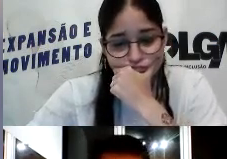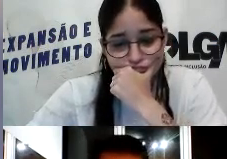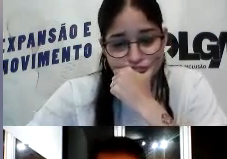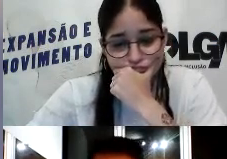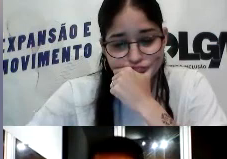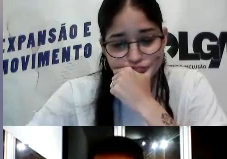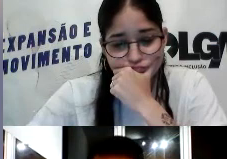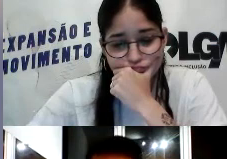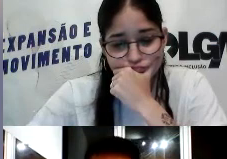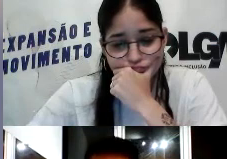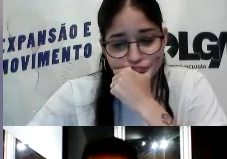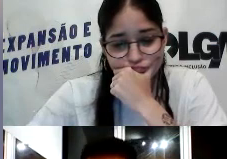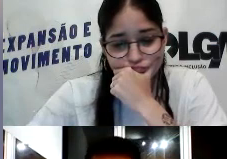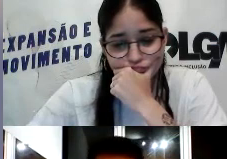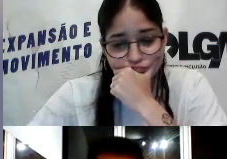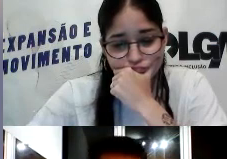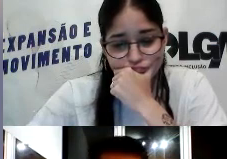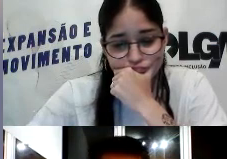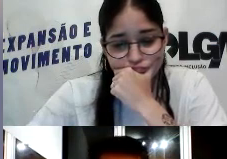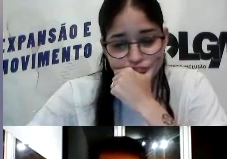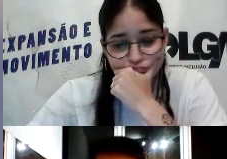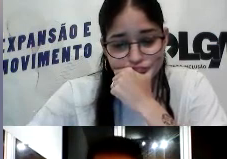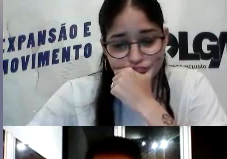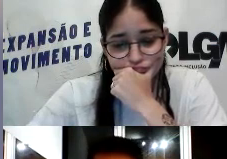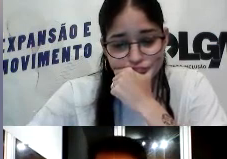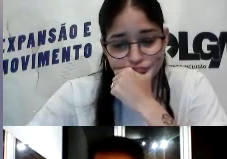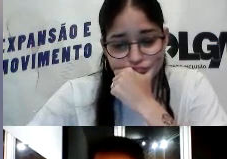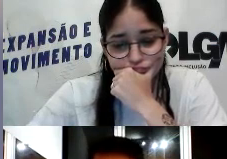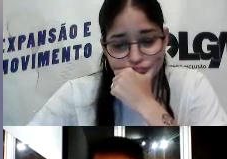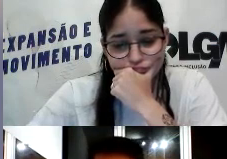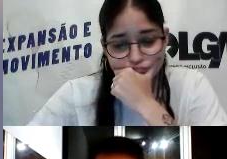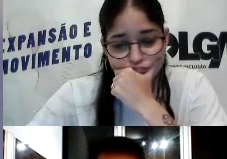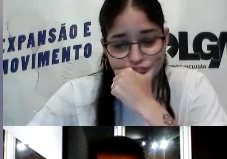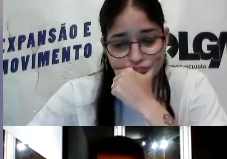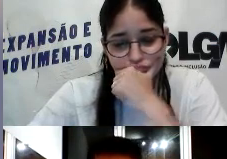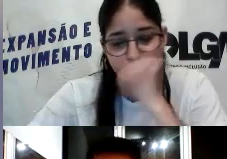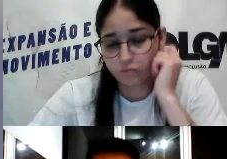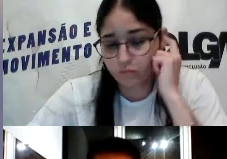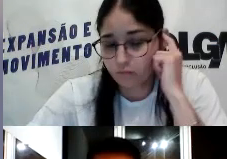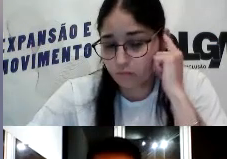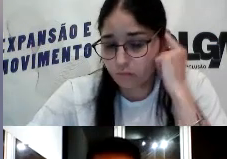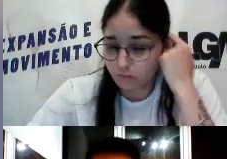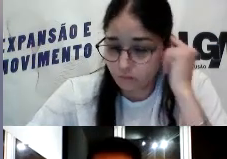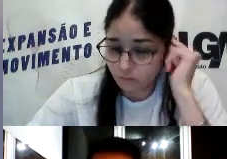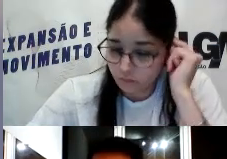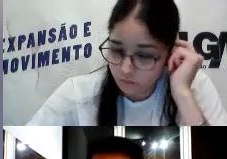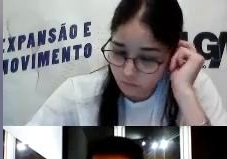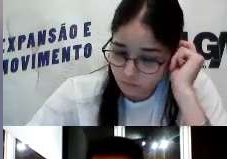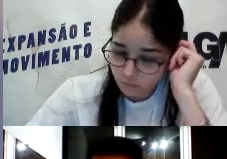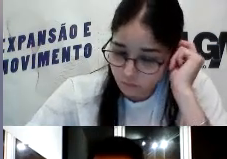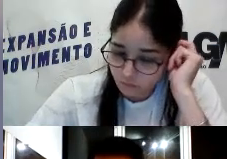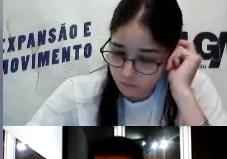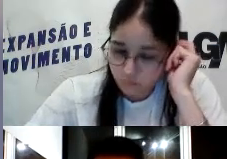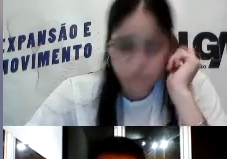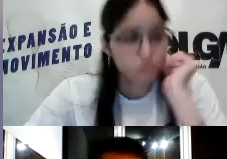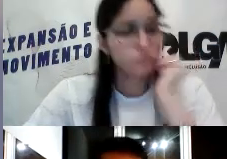do Felipe não apareceu nessa internação. Ele era um número de um leito e ele era a síndrome que ele tem, que estava sendo tratado ali